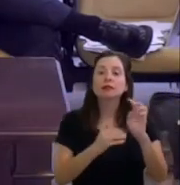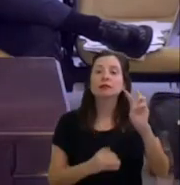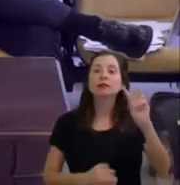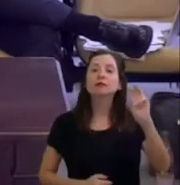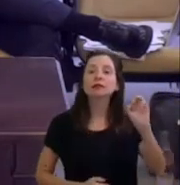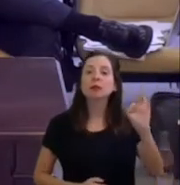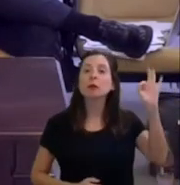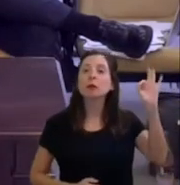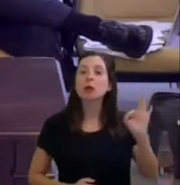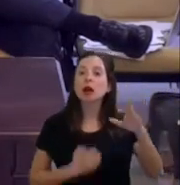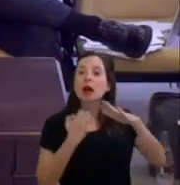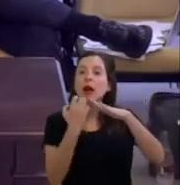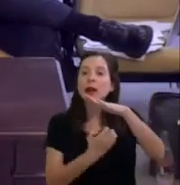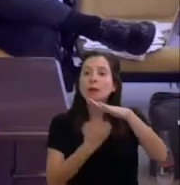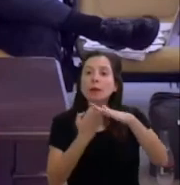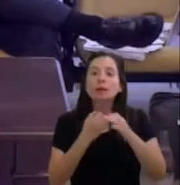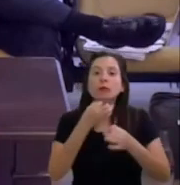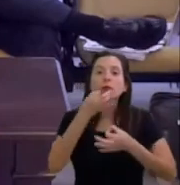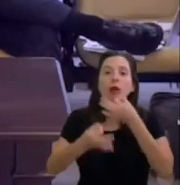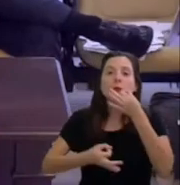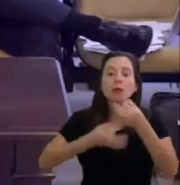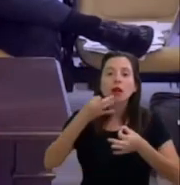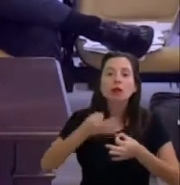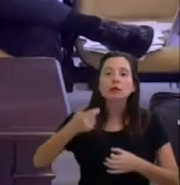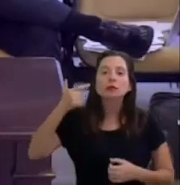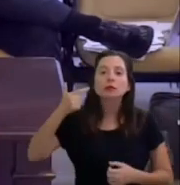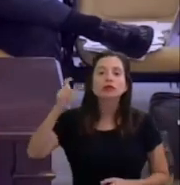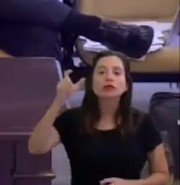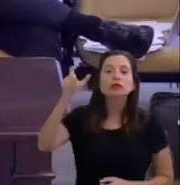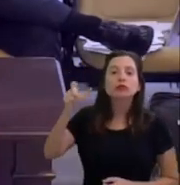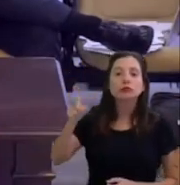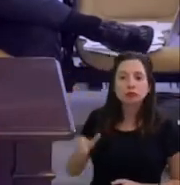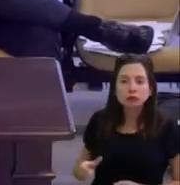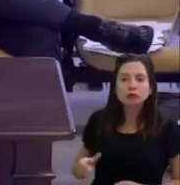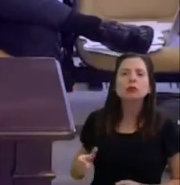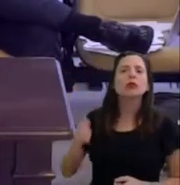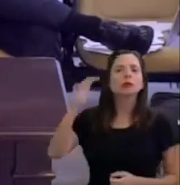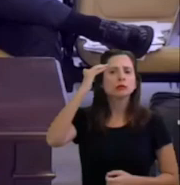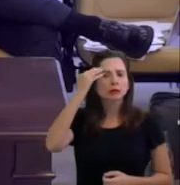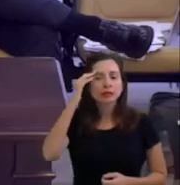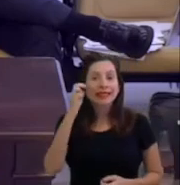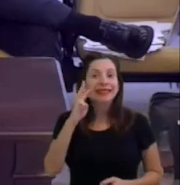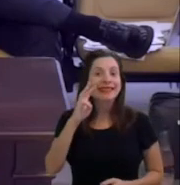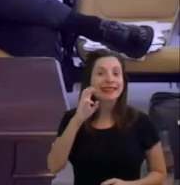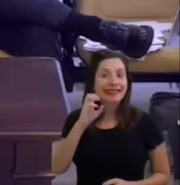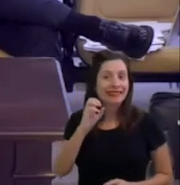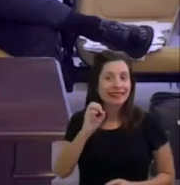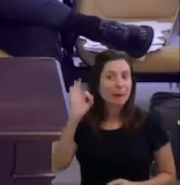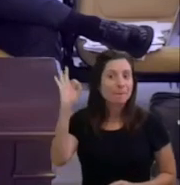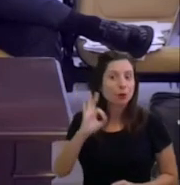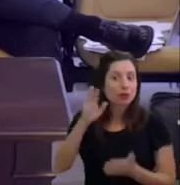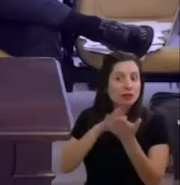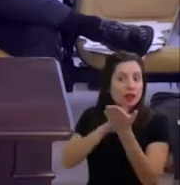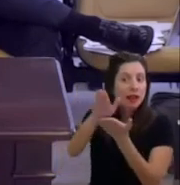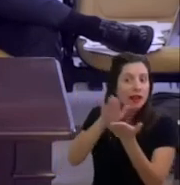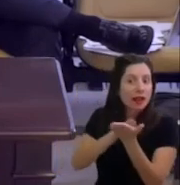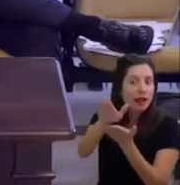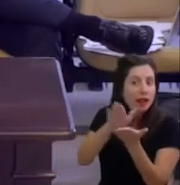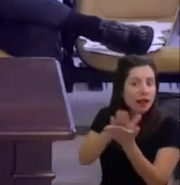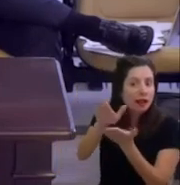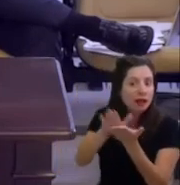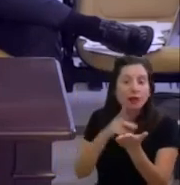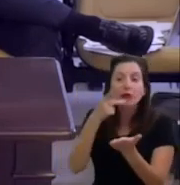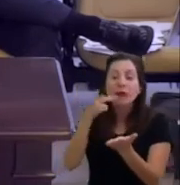empresa do segundo suplente, a interpretação mais complacente, 30% desse gasto. Nós estamos falando de gasto de